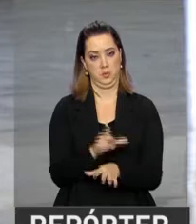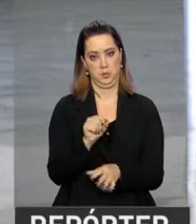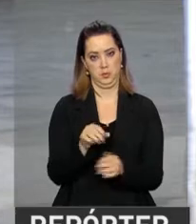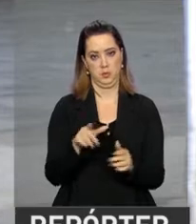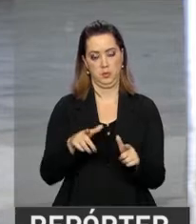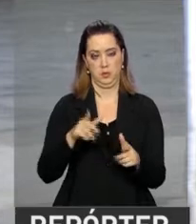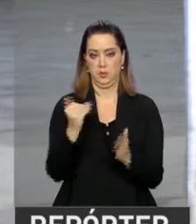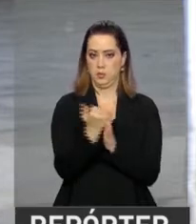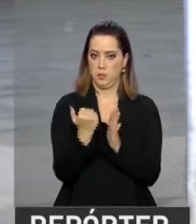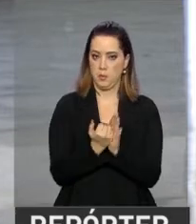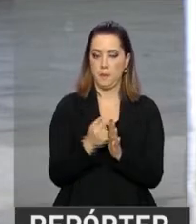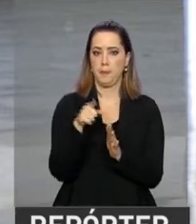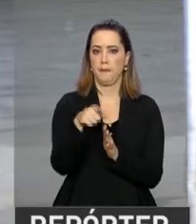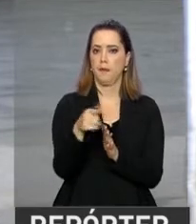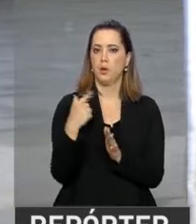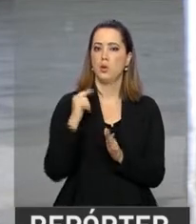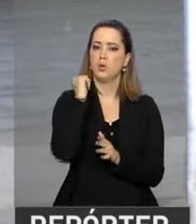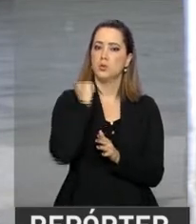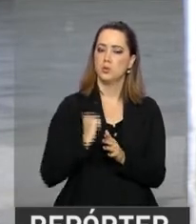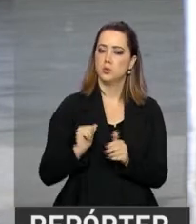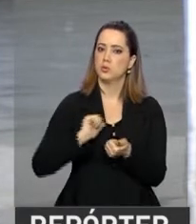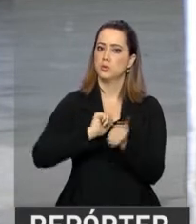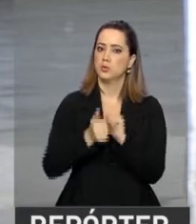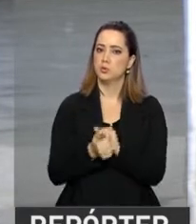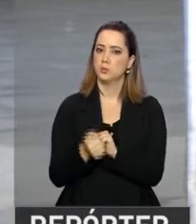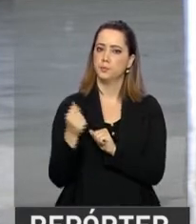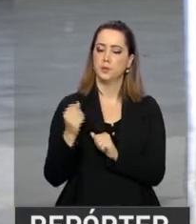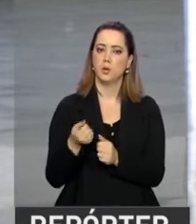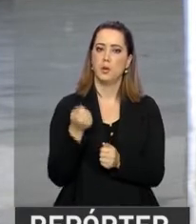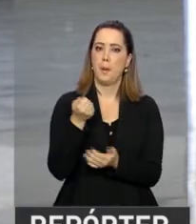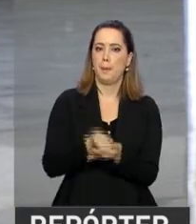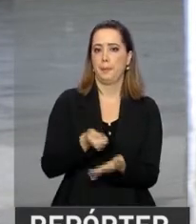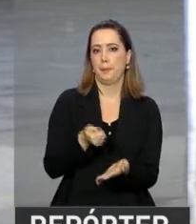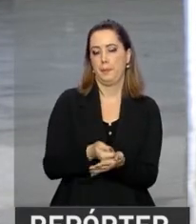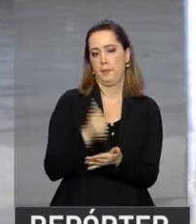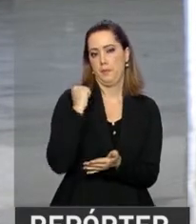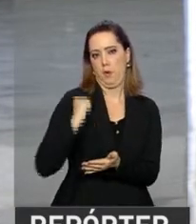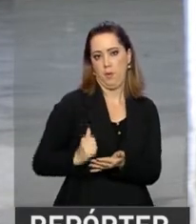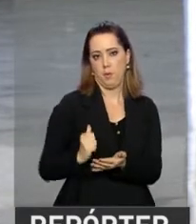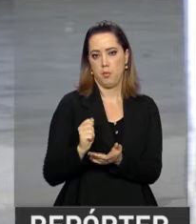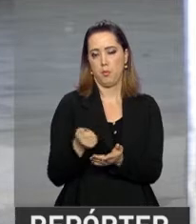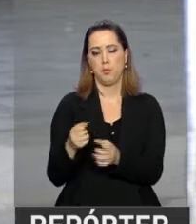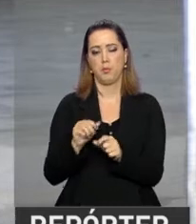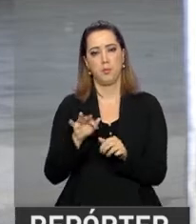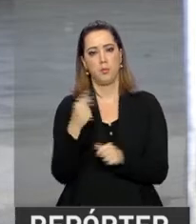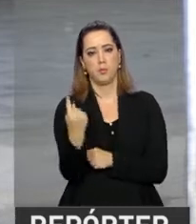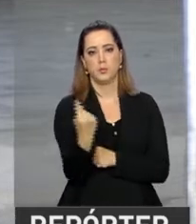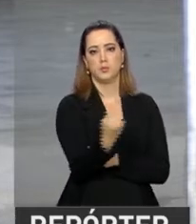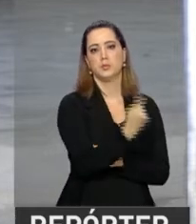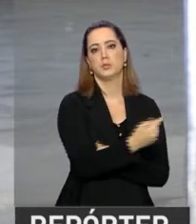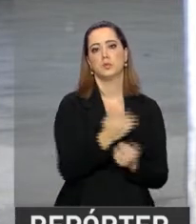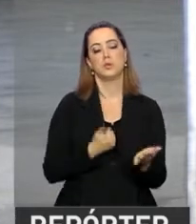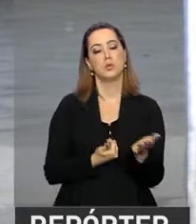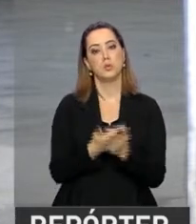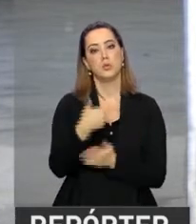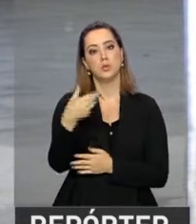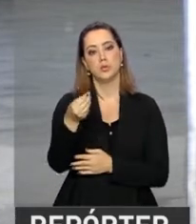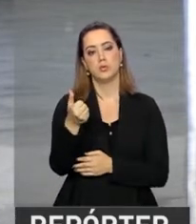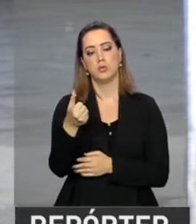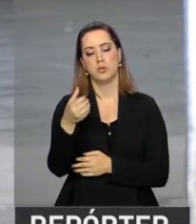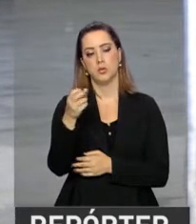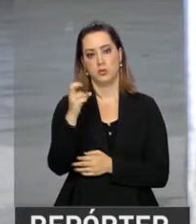programa Bolsa Atleta é um programa de patrocínio individual de esportistas, foi criado em 2005 e apoia